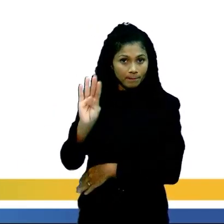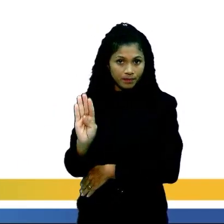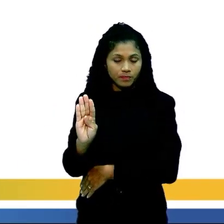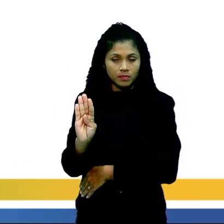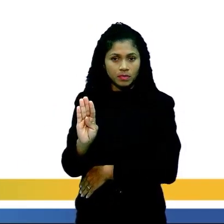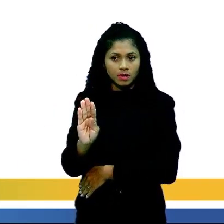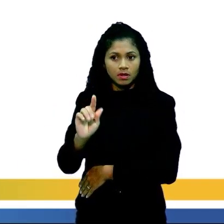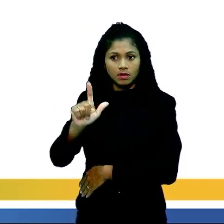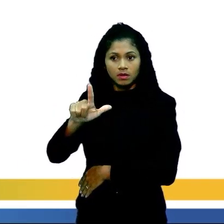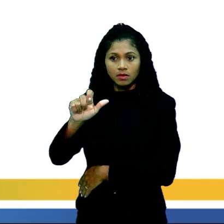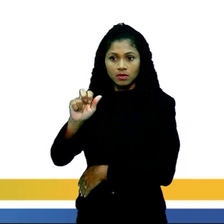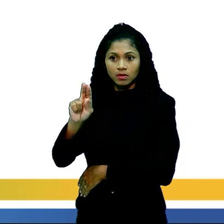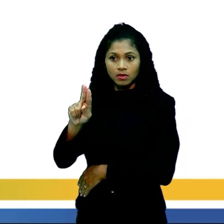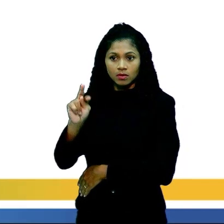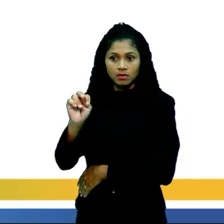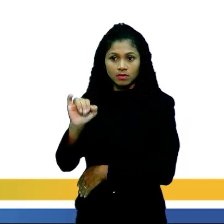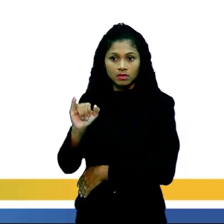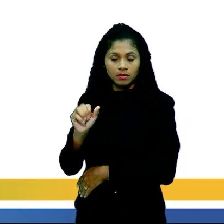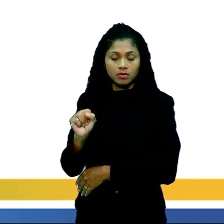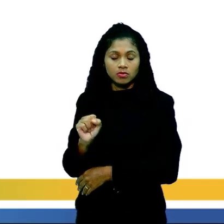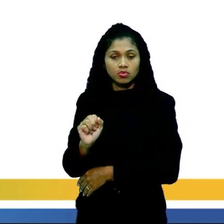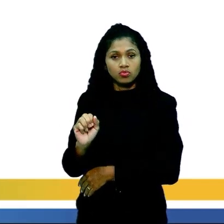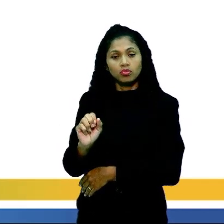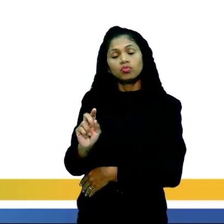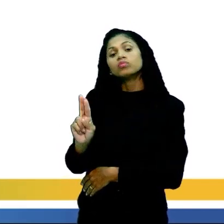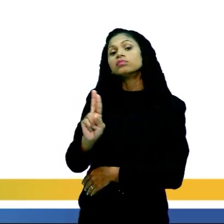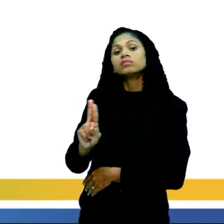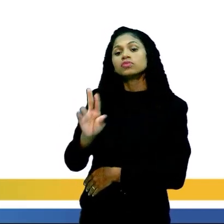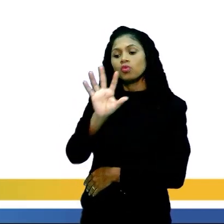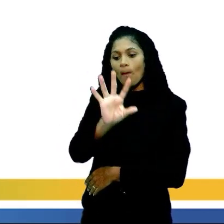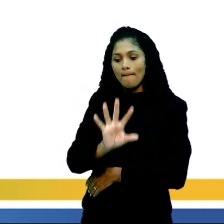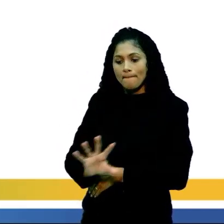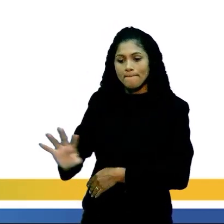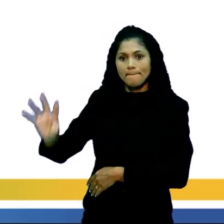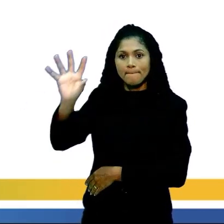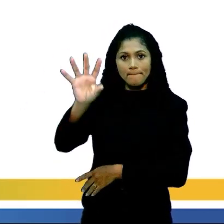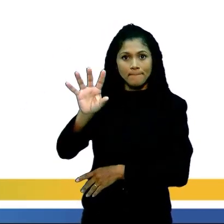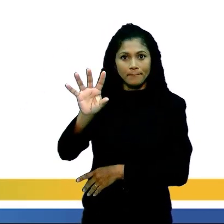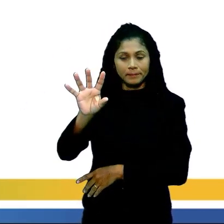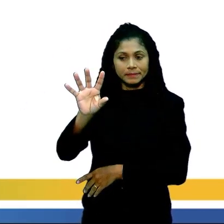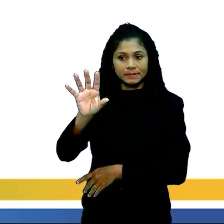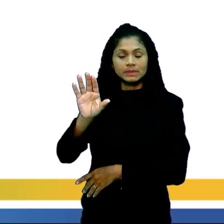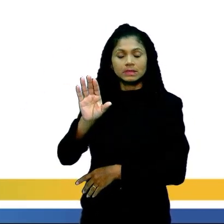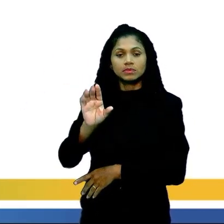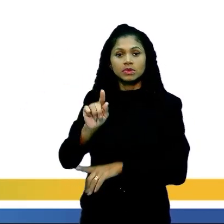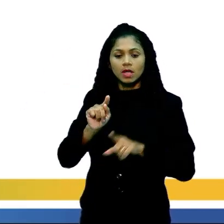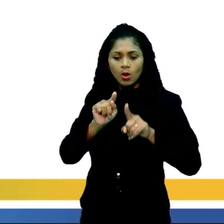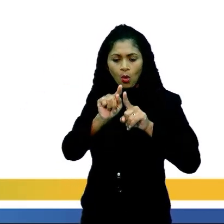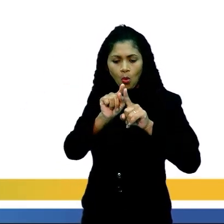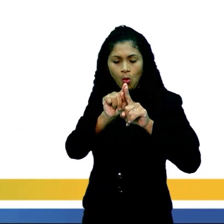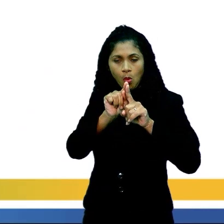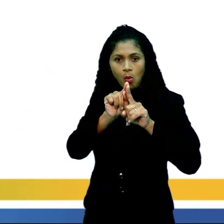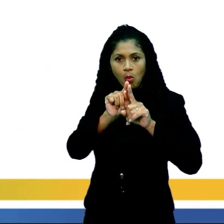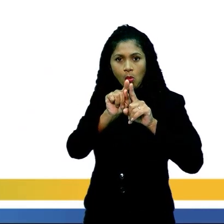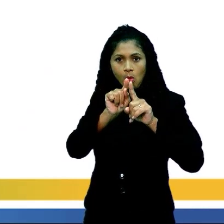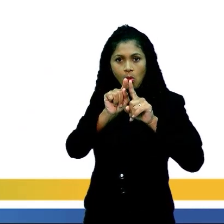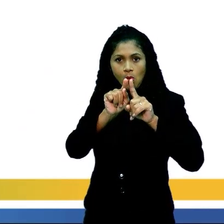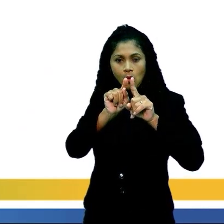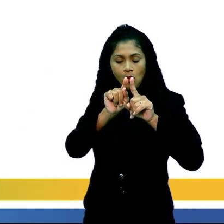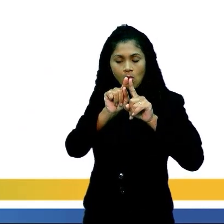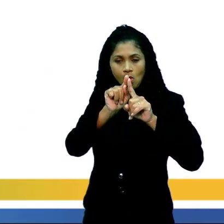um mapa com uma escala de 1 por 6 milhões, ou desculpa, 1